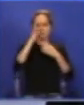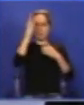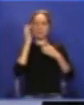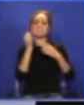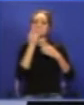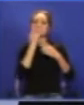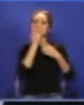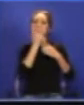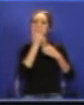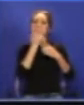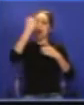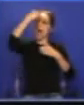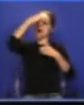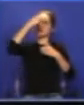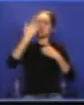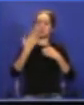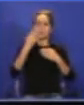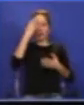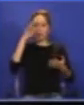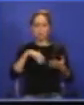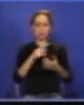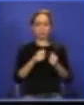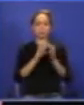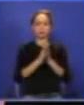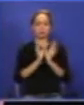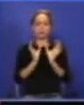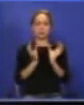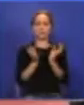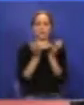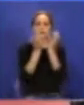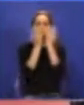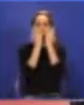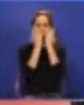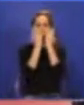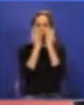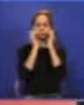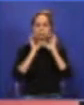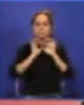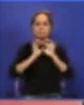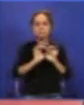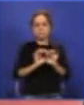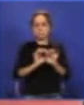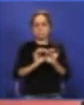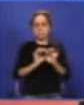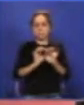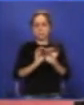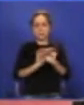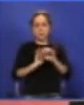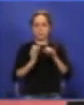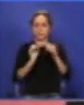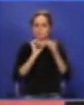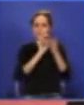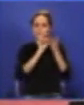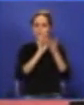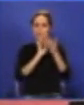o... É tudo colocado ao mesmo tempo com uma goteira, que nós chamamos, que é... O aparelho é pré-aplicado na goteira